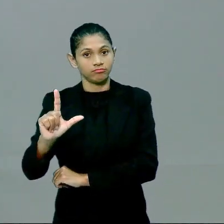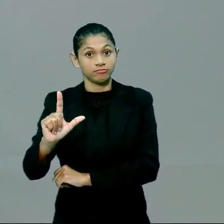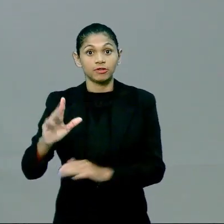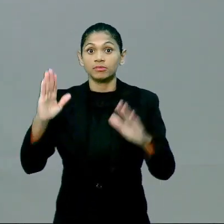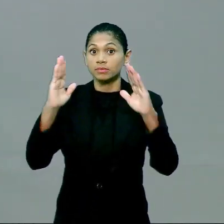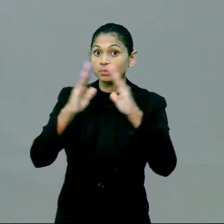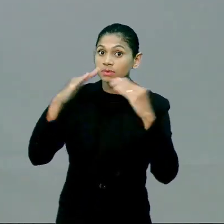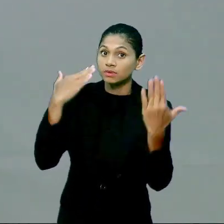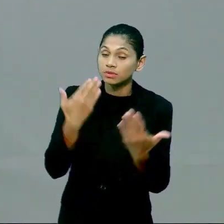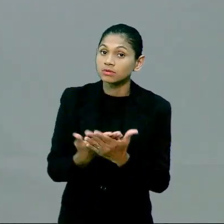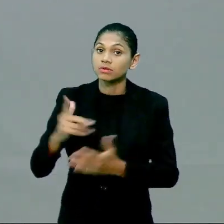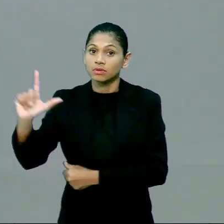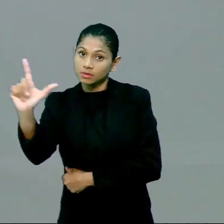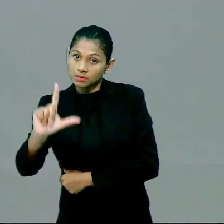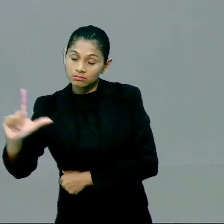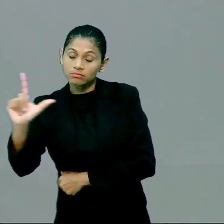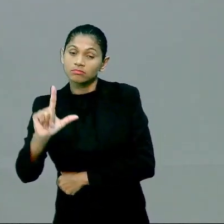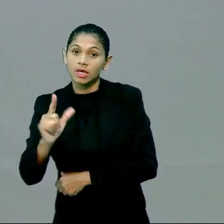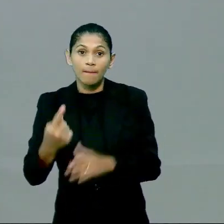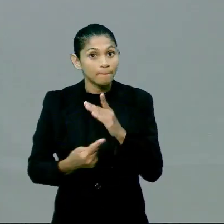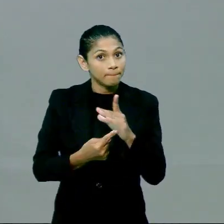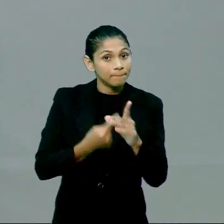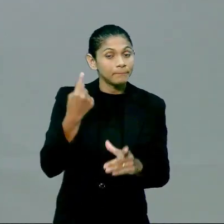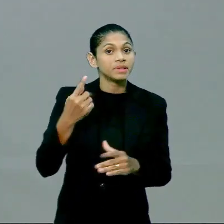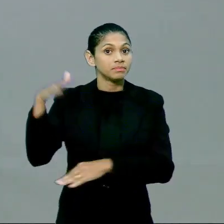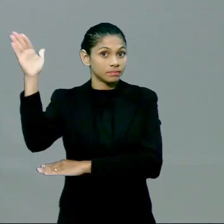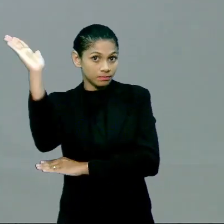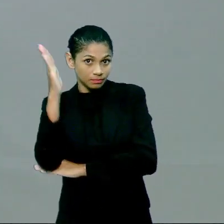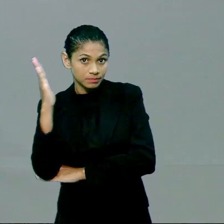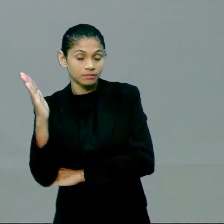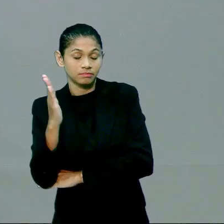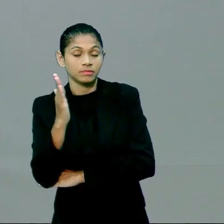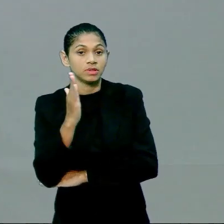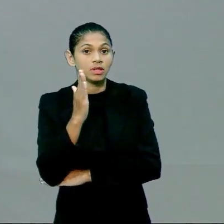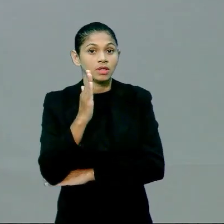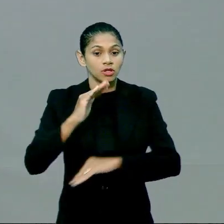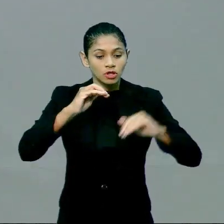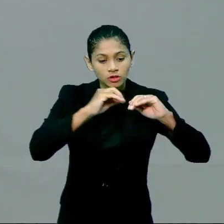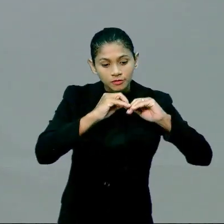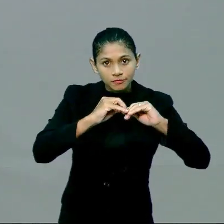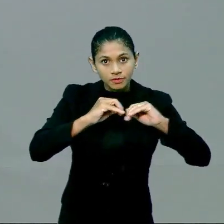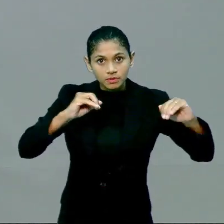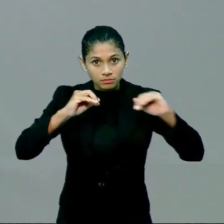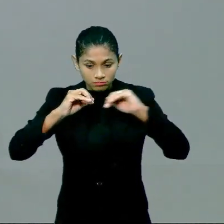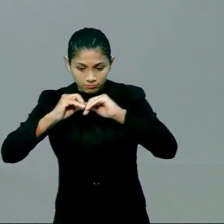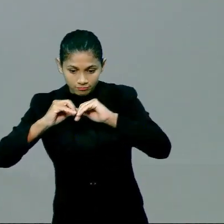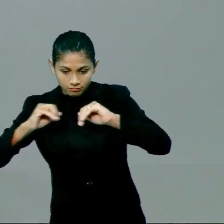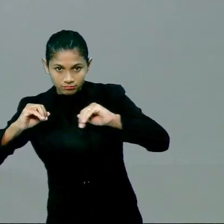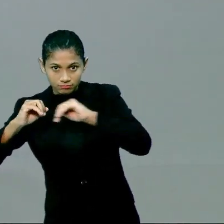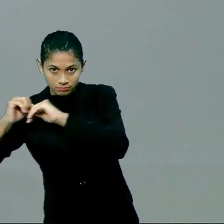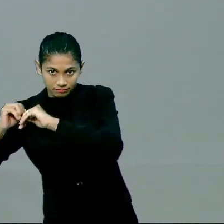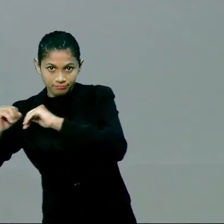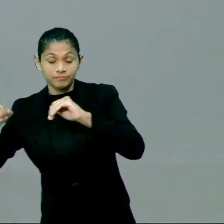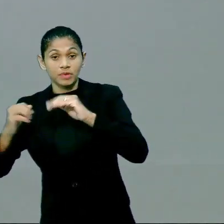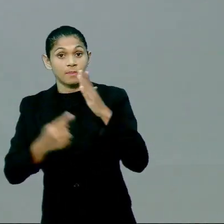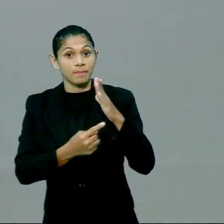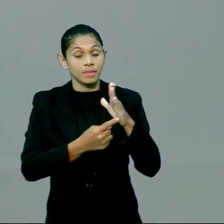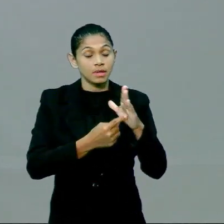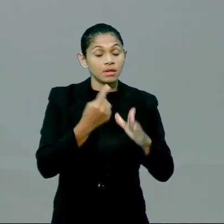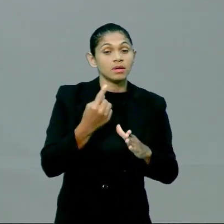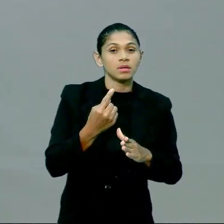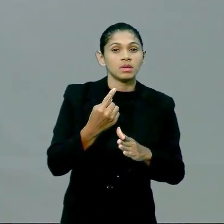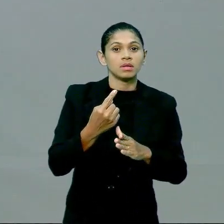primeira escola literária brasileira, que é dividida em 3 fases. A primeira é a era nacionalista,